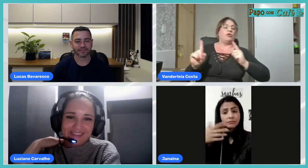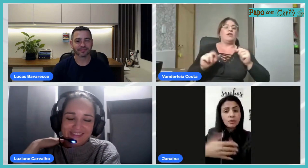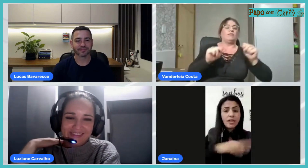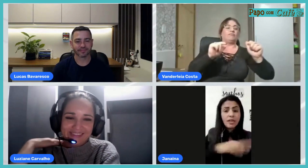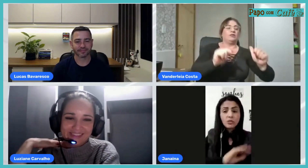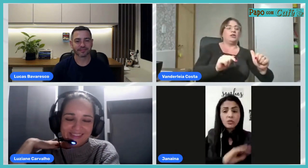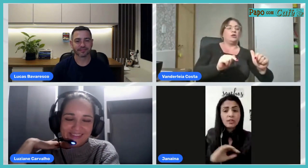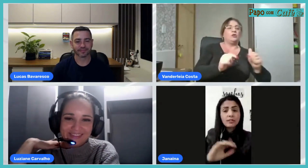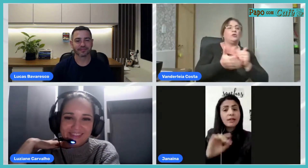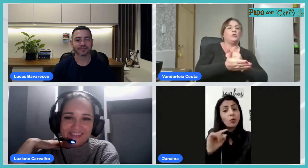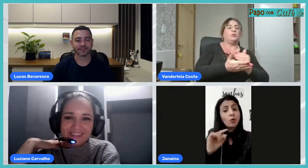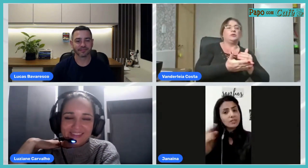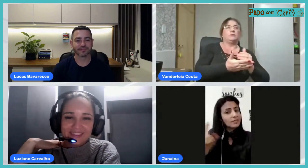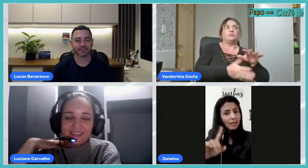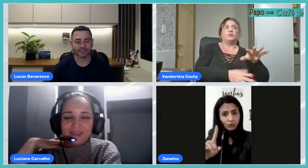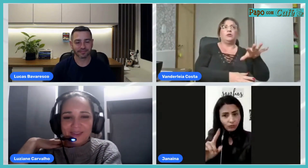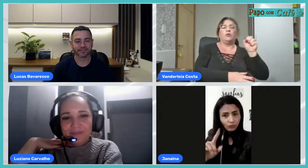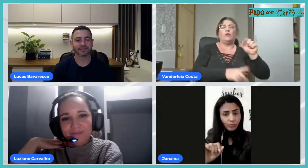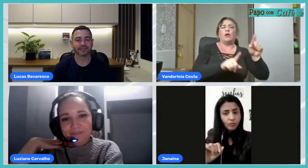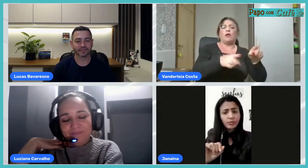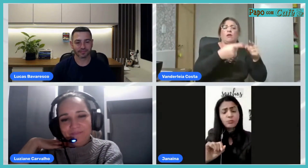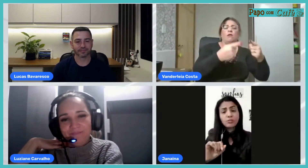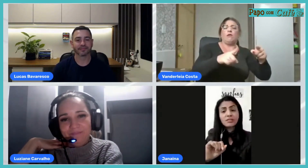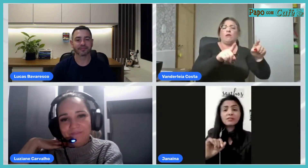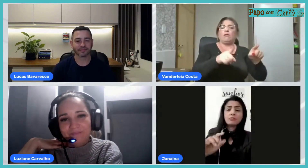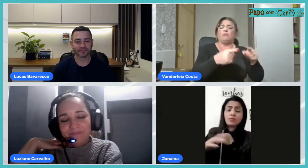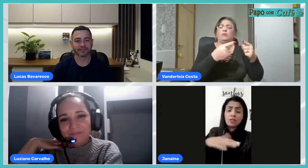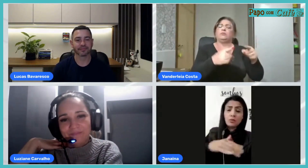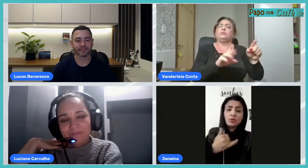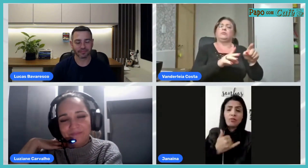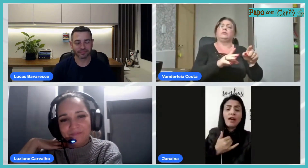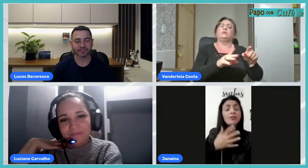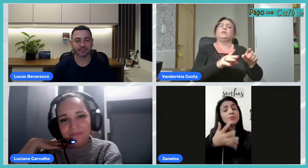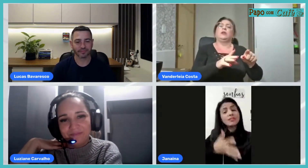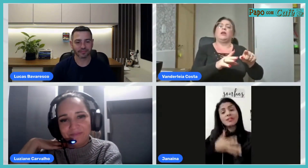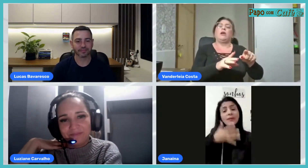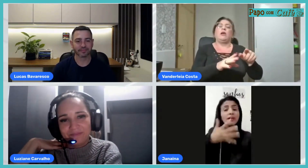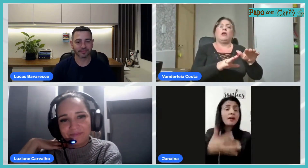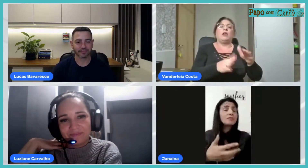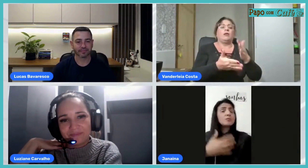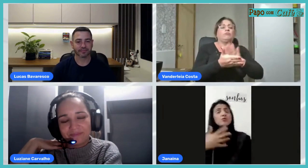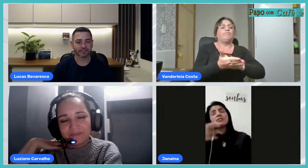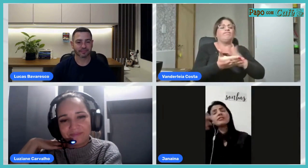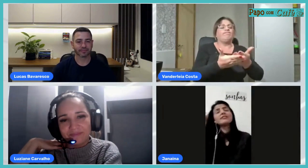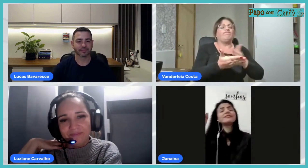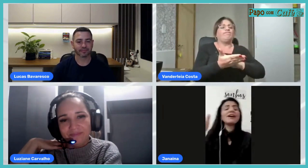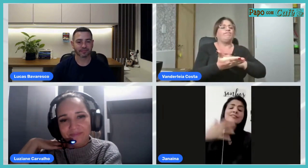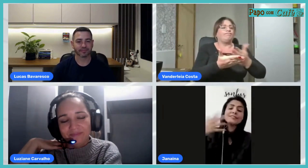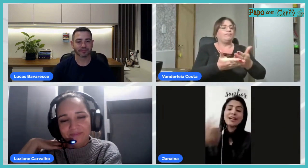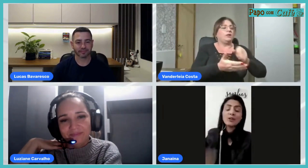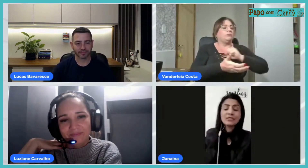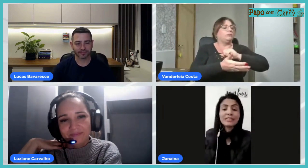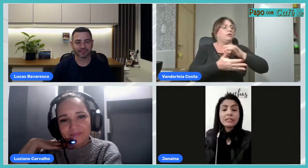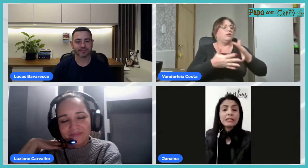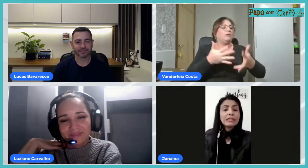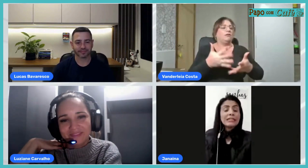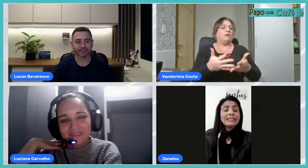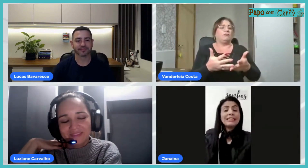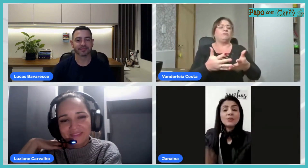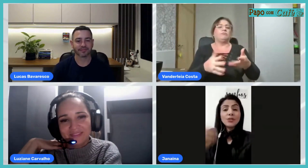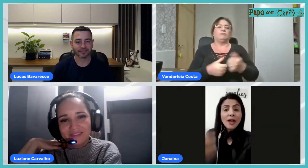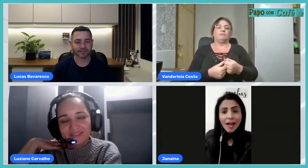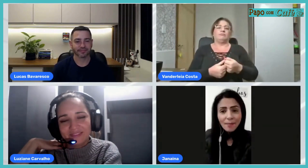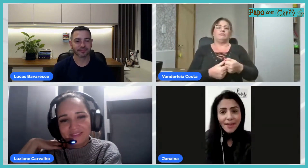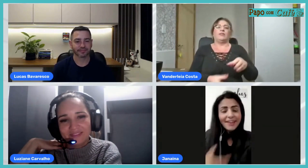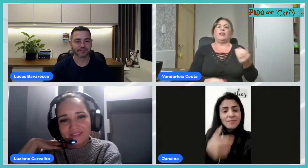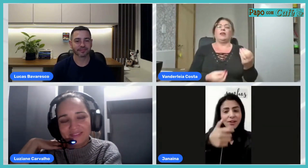interpretar. Botei a música ali, da onde eles estavam não dava para ouvir a música. Botei no meu celular e comecei a interpretar a música ali, tá. E